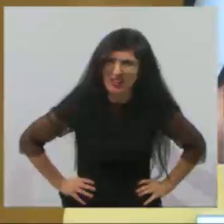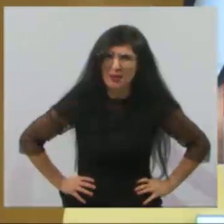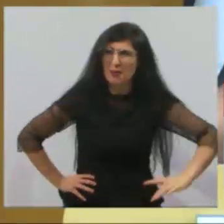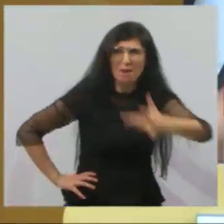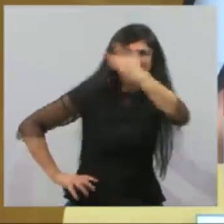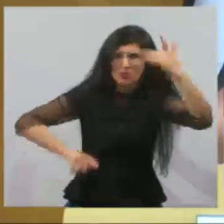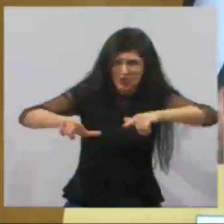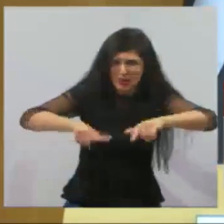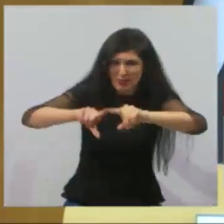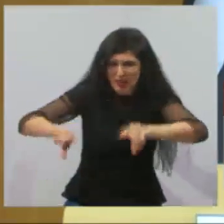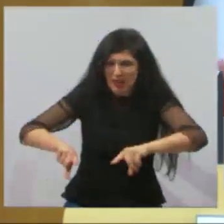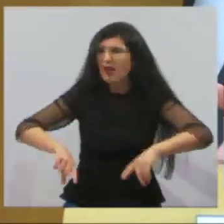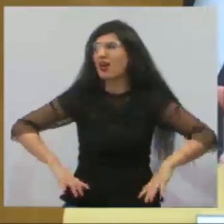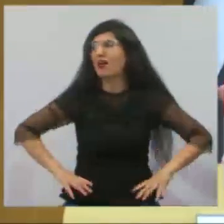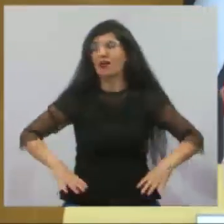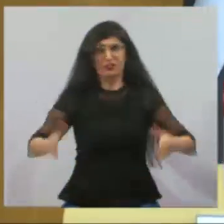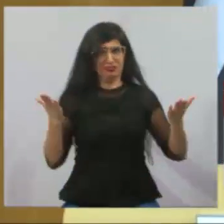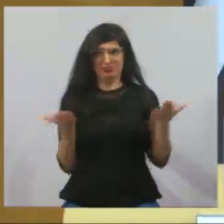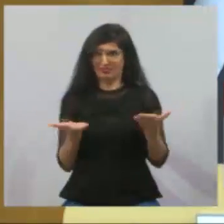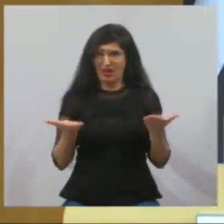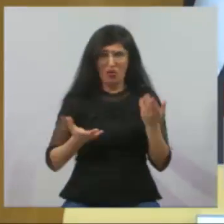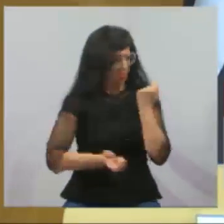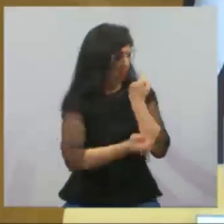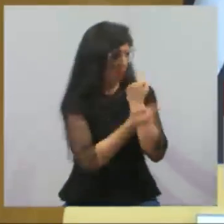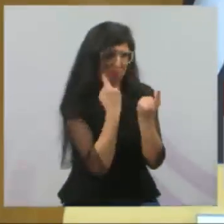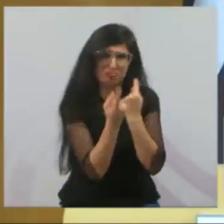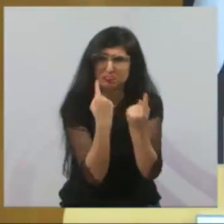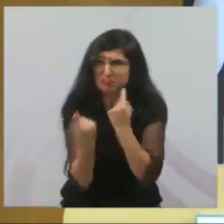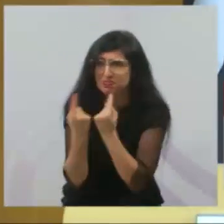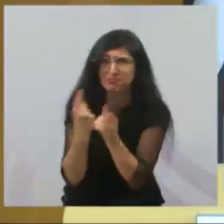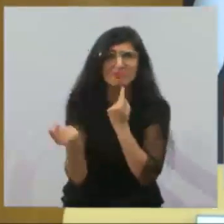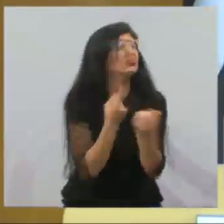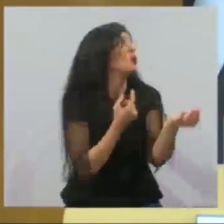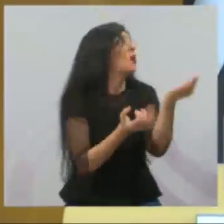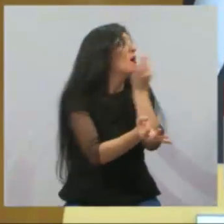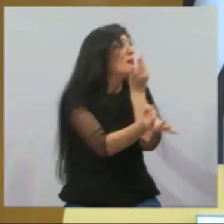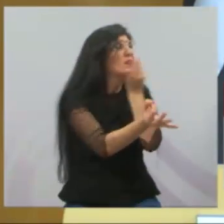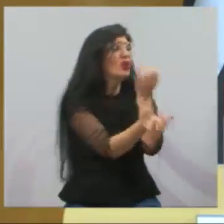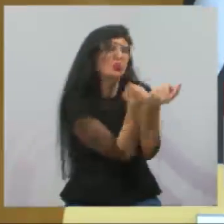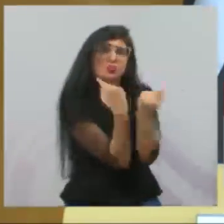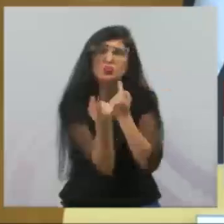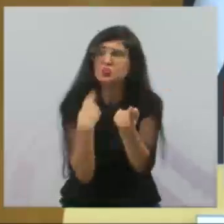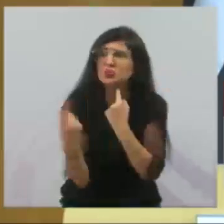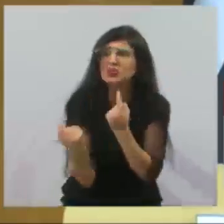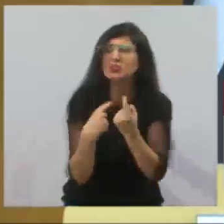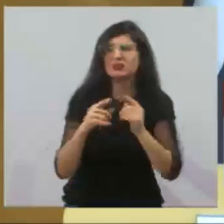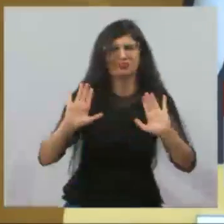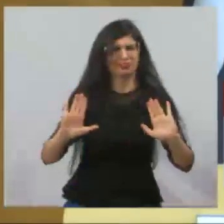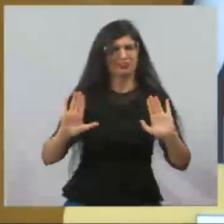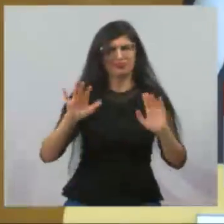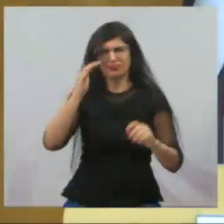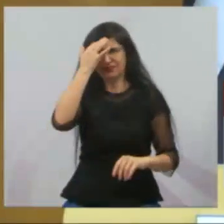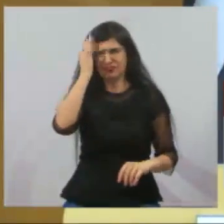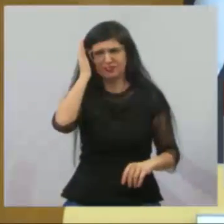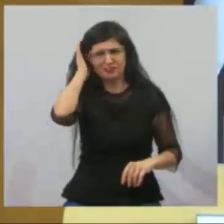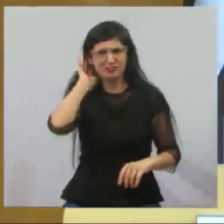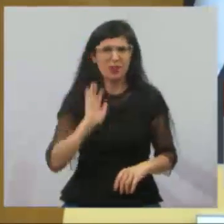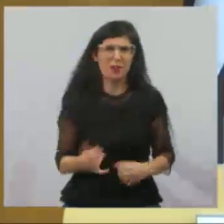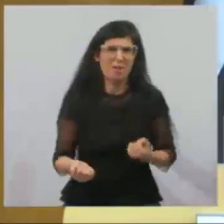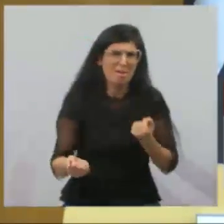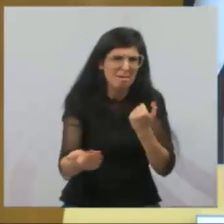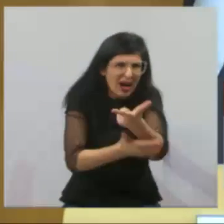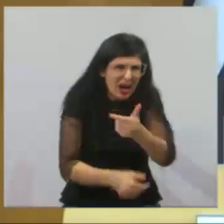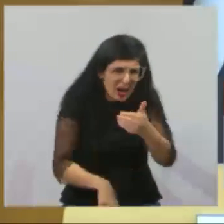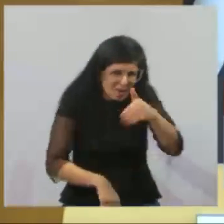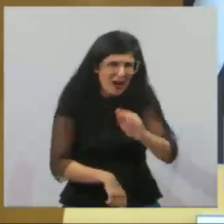geral? Vamos debater isso, gente. Vamos debater. A contribuição tem que, tem